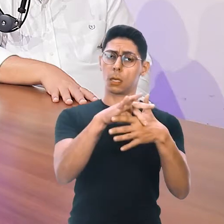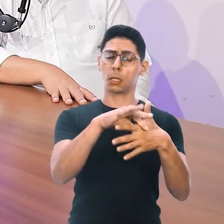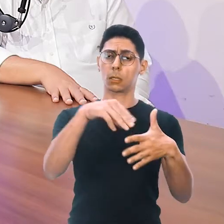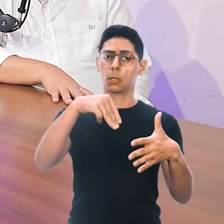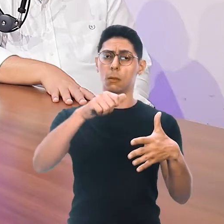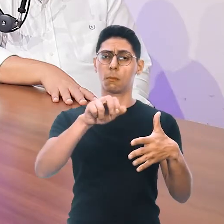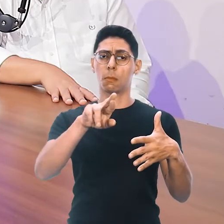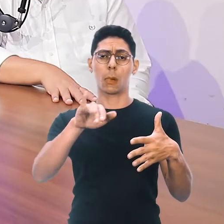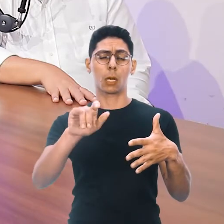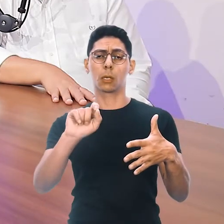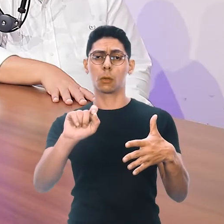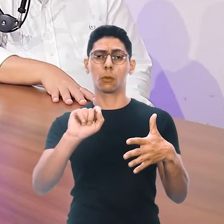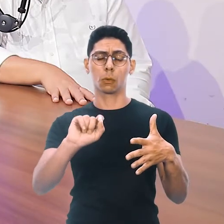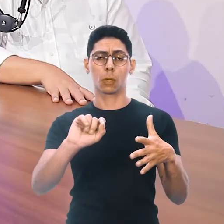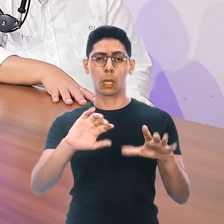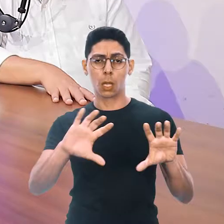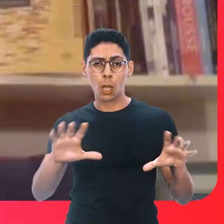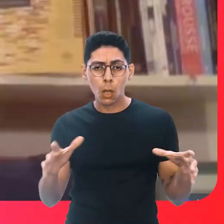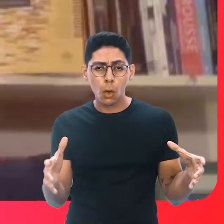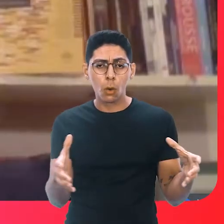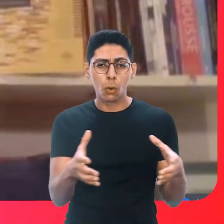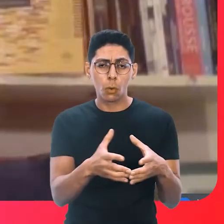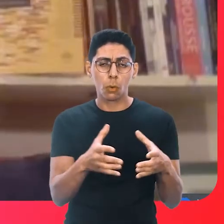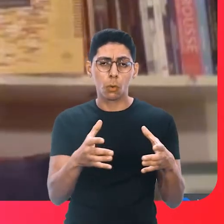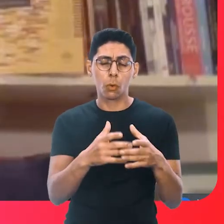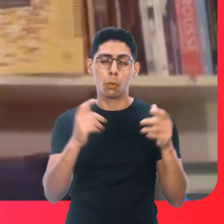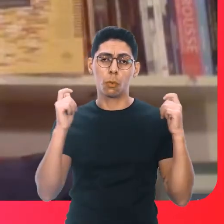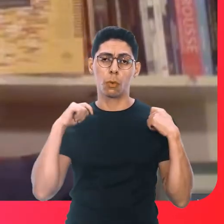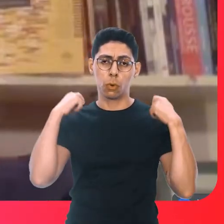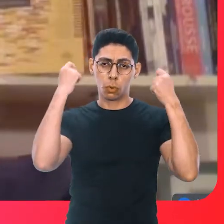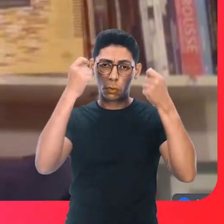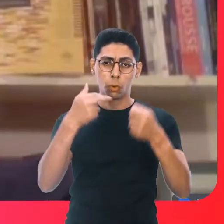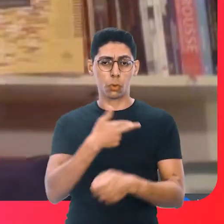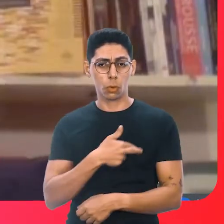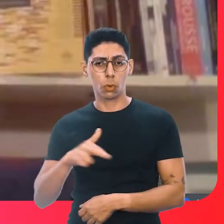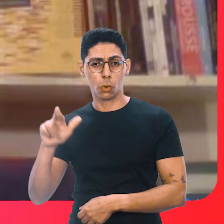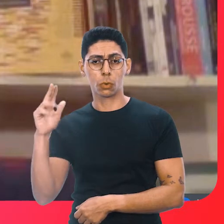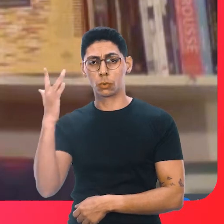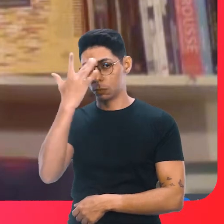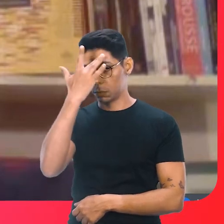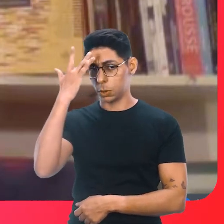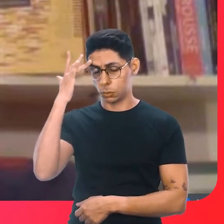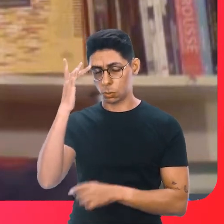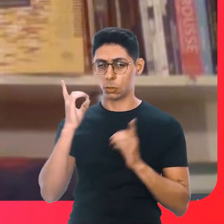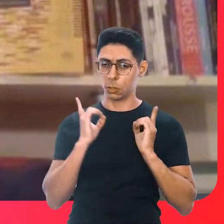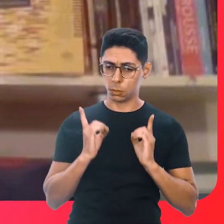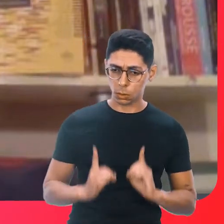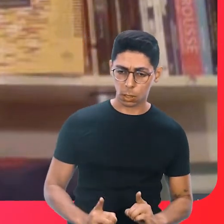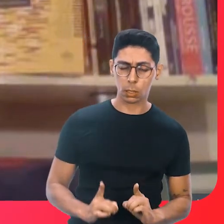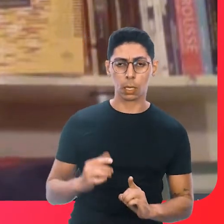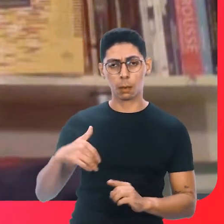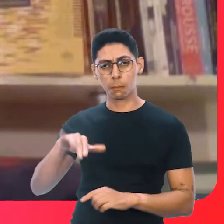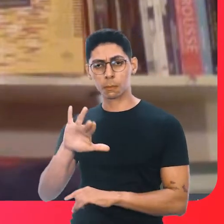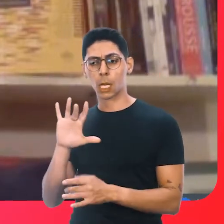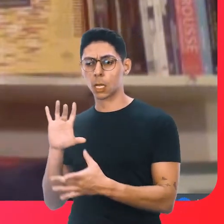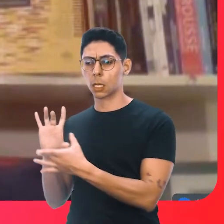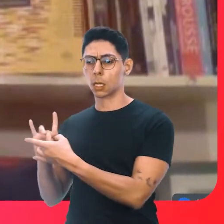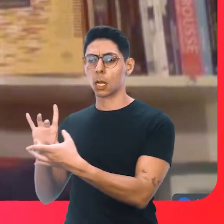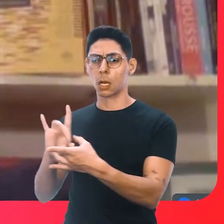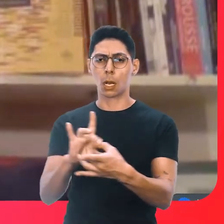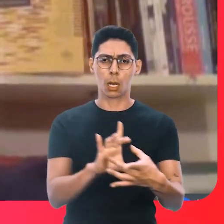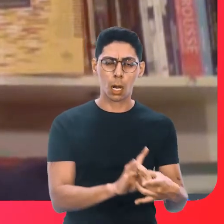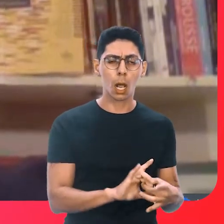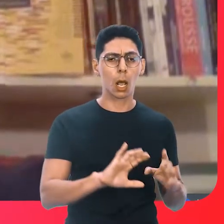a Fraternidade Cristã de Pessoas com Deficiência, que também era mais à esquerda, ligada às comunidades